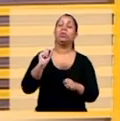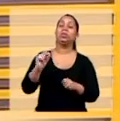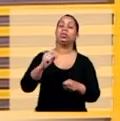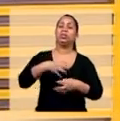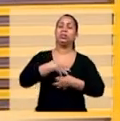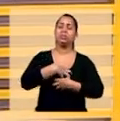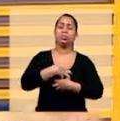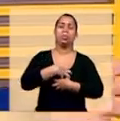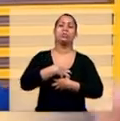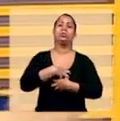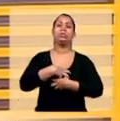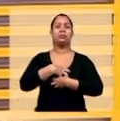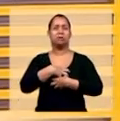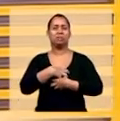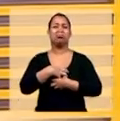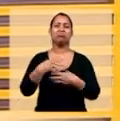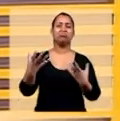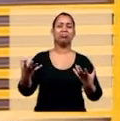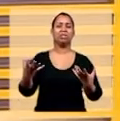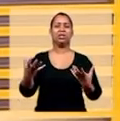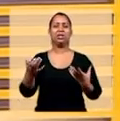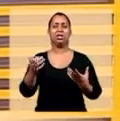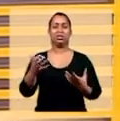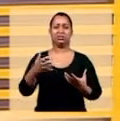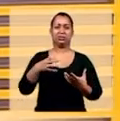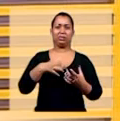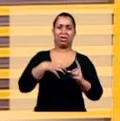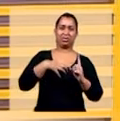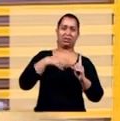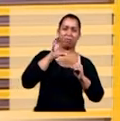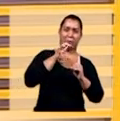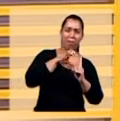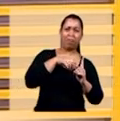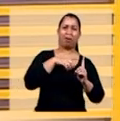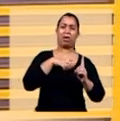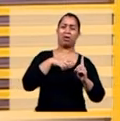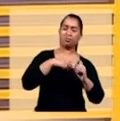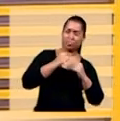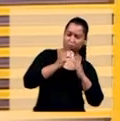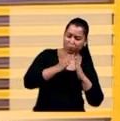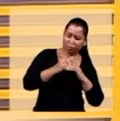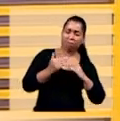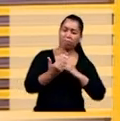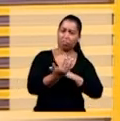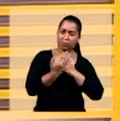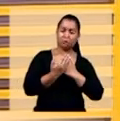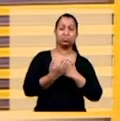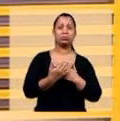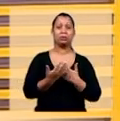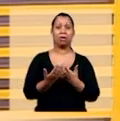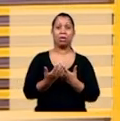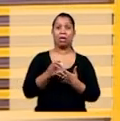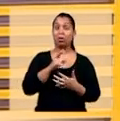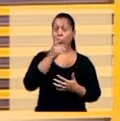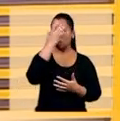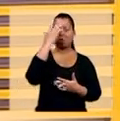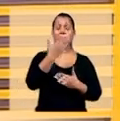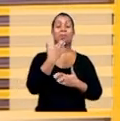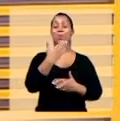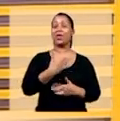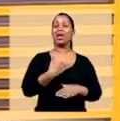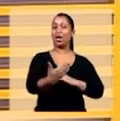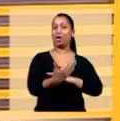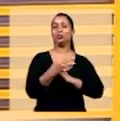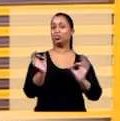tipo de abuso, procurou para pedir ajuda ou uma autoculpa, estou precisando de que você me oriente? Geralmente essas pessoas não